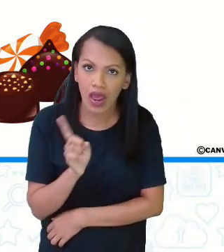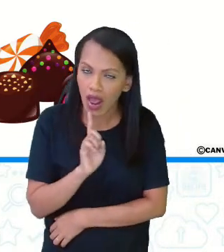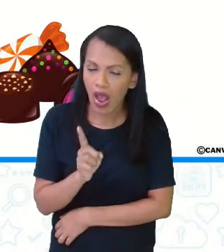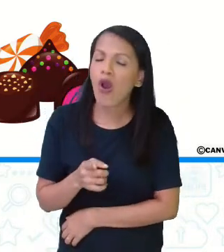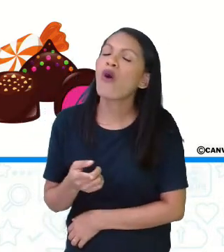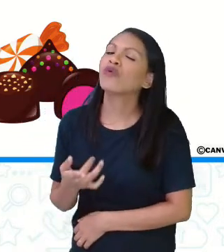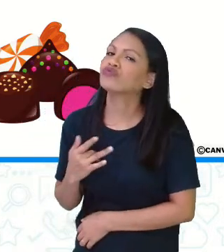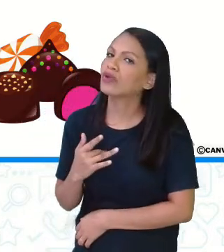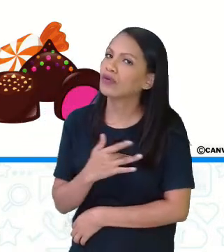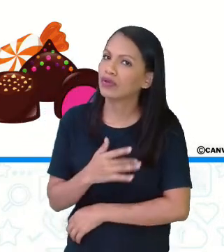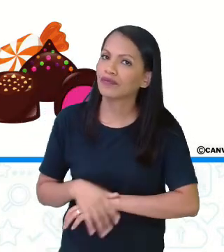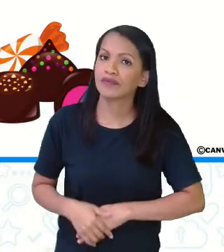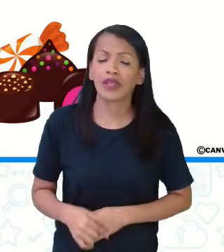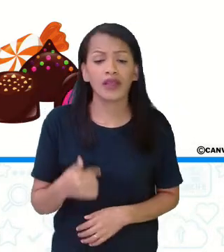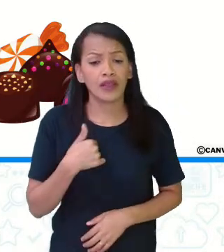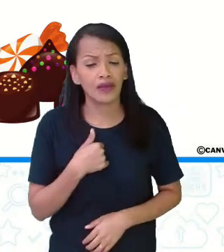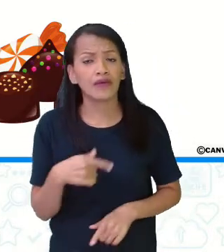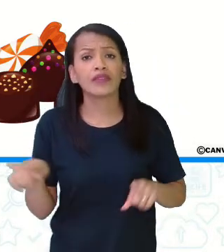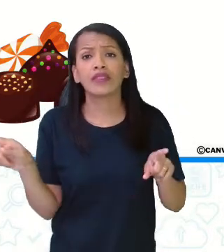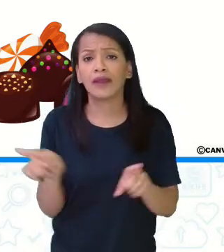eu também